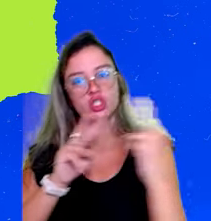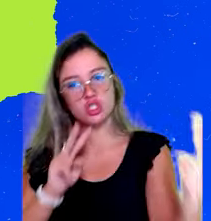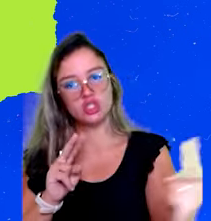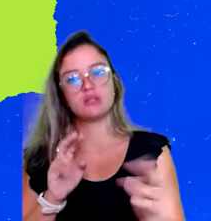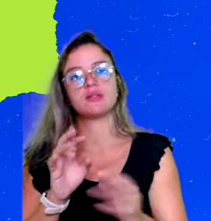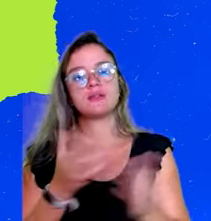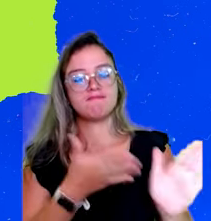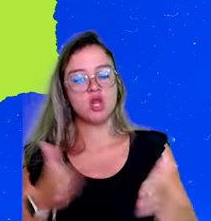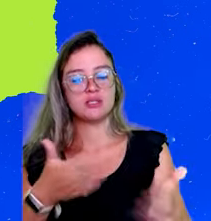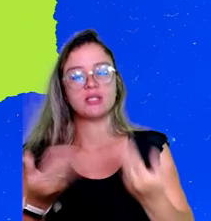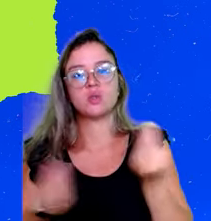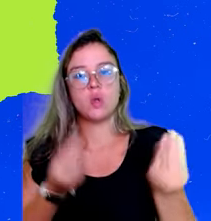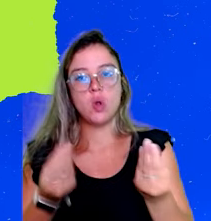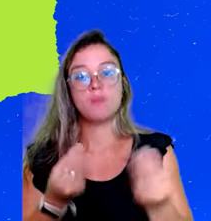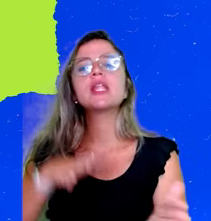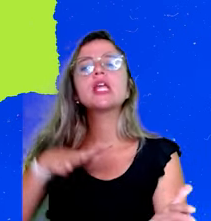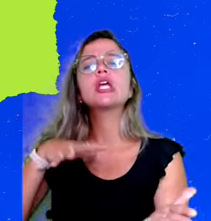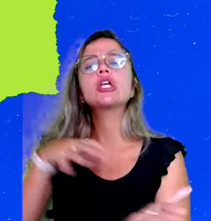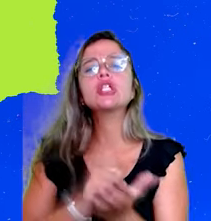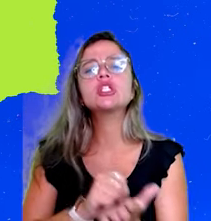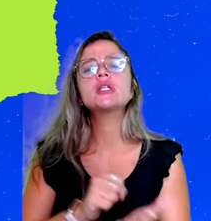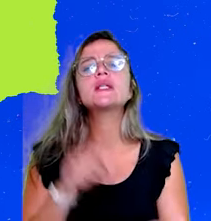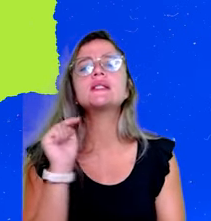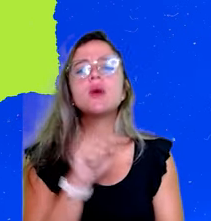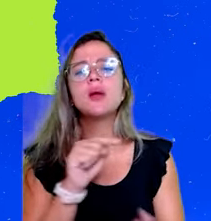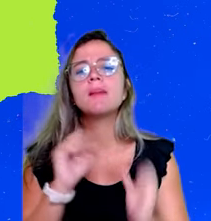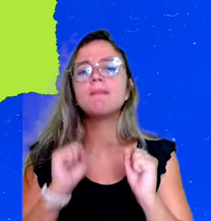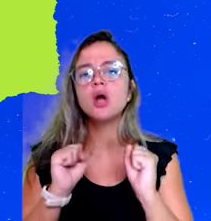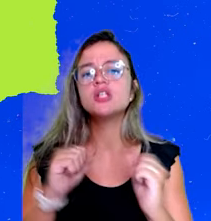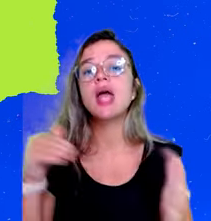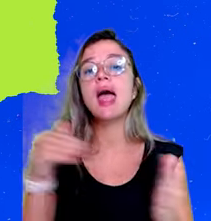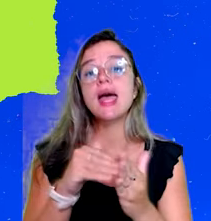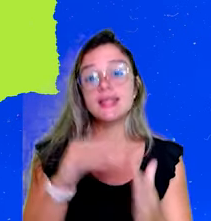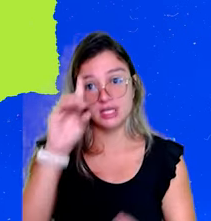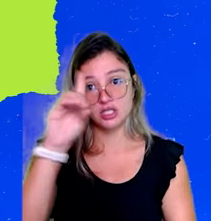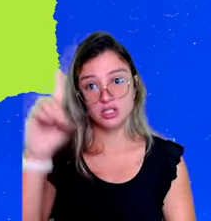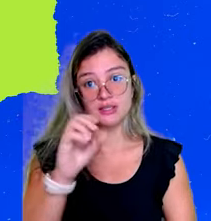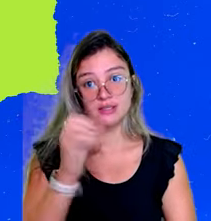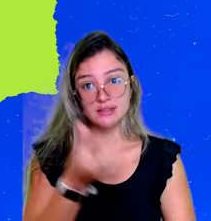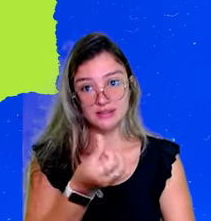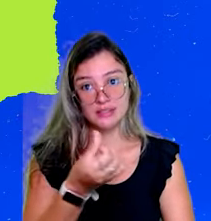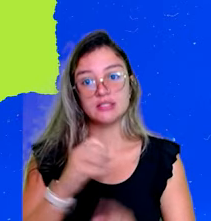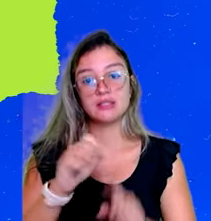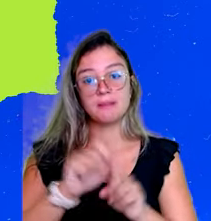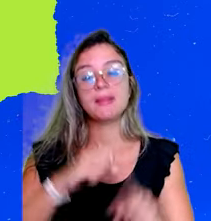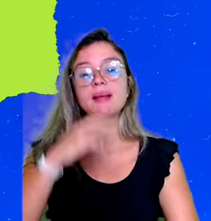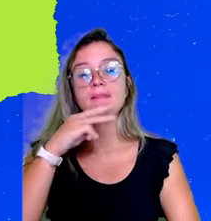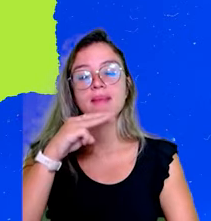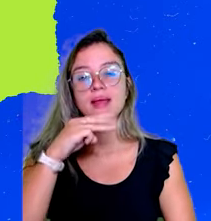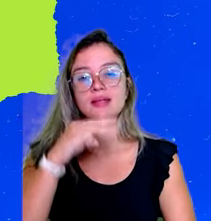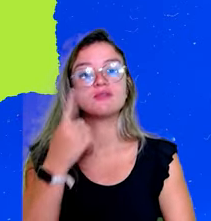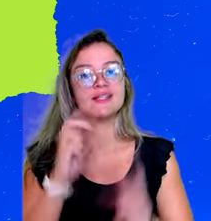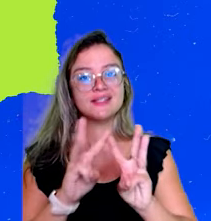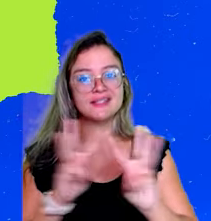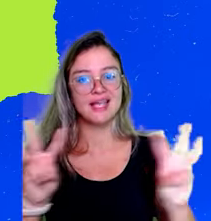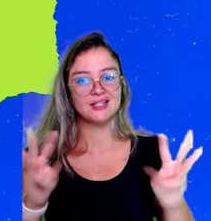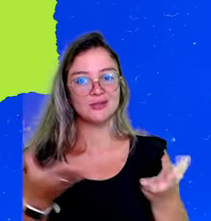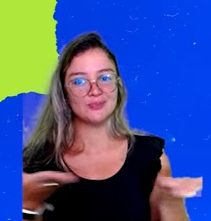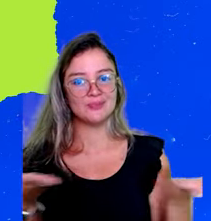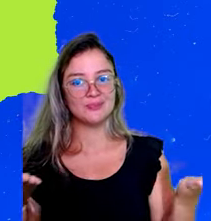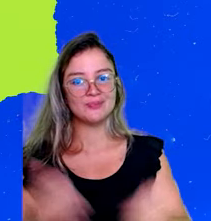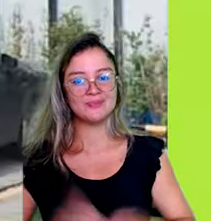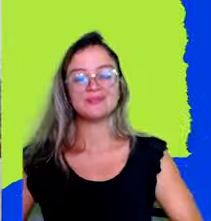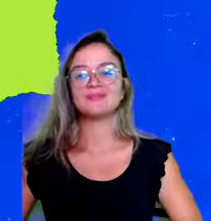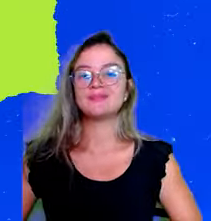inscrições para o vestibular podem ser feitas até o dia 6 de março pelo site que aparece aí na descrição do vídeo.